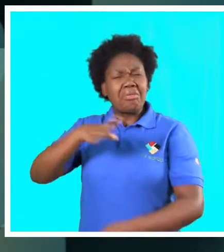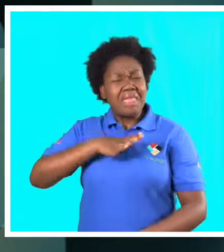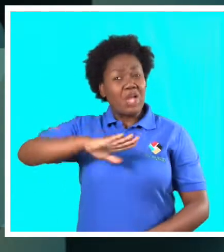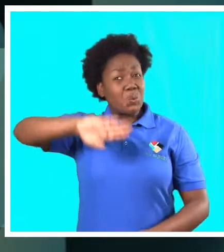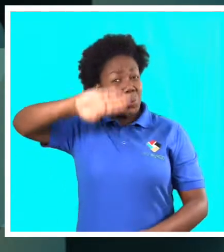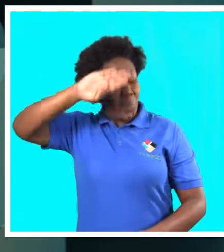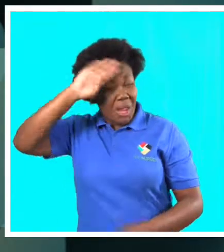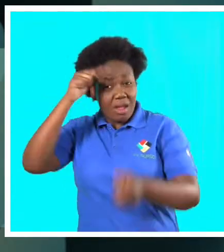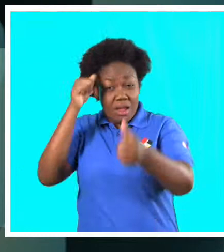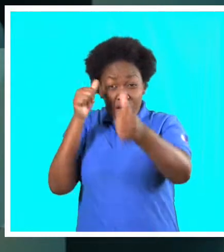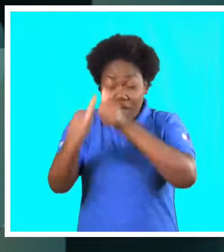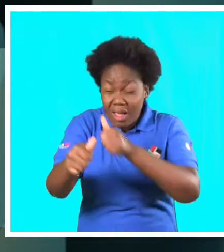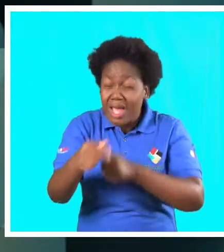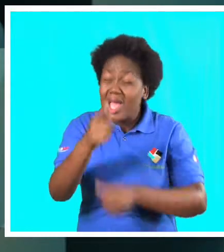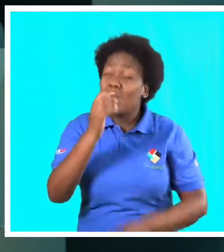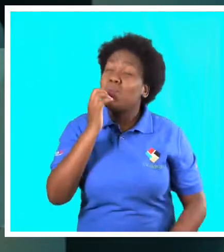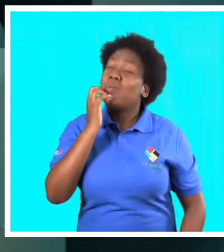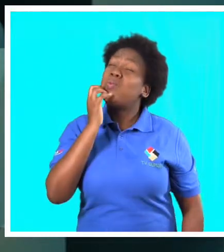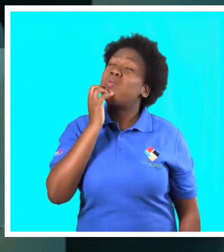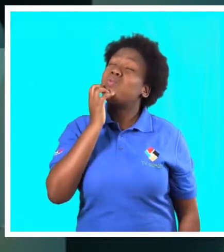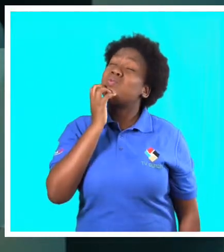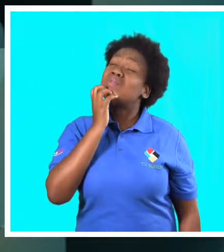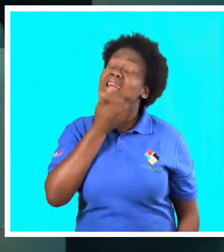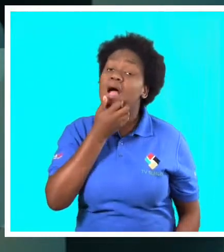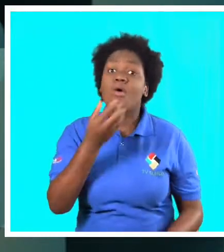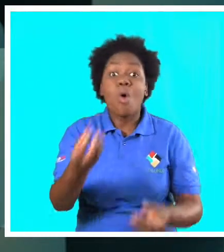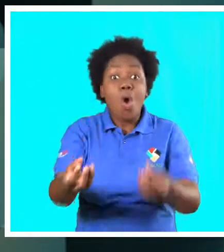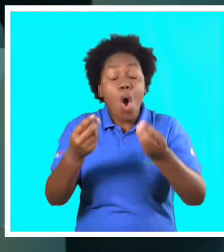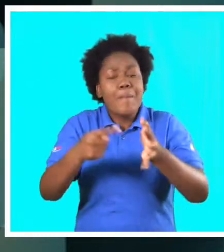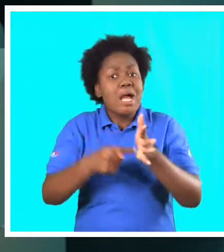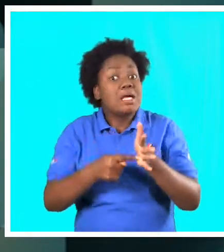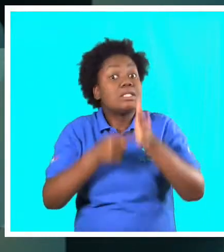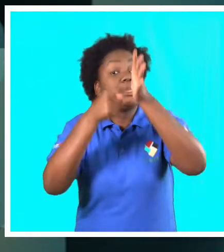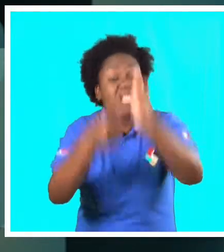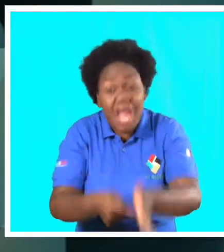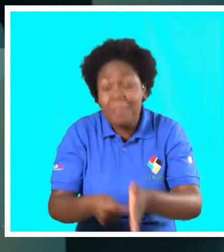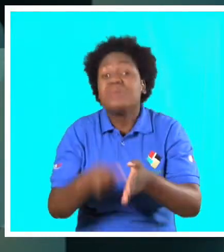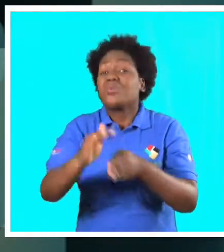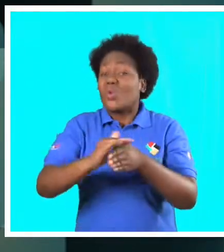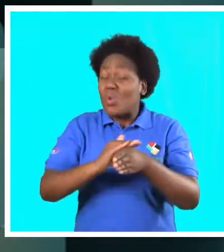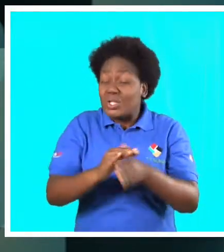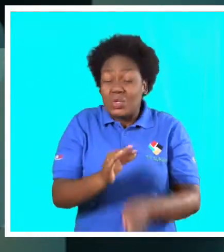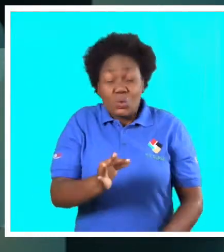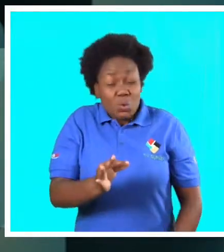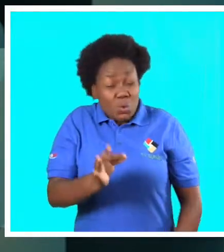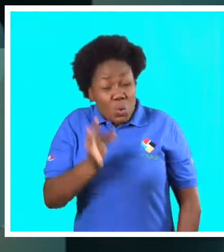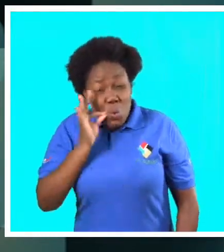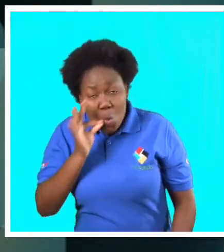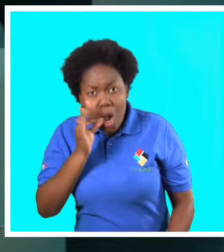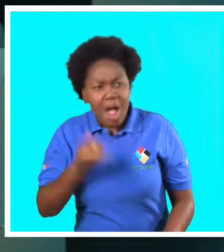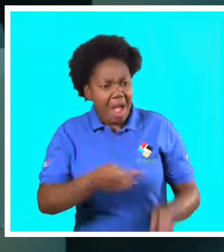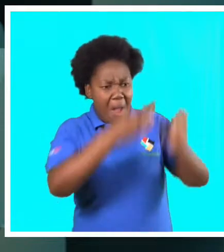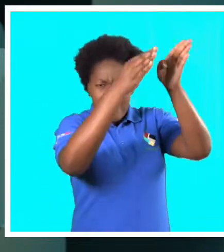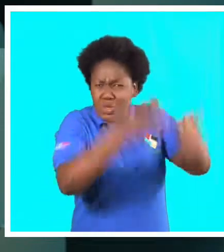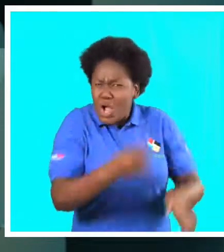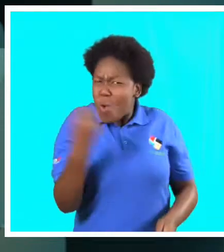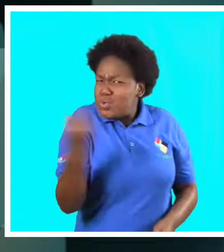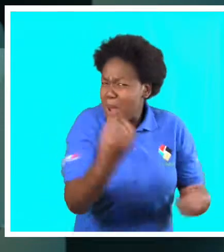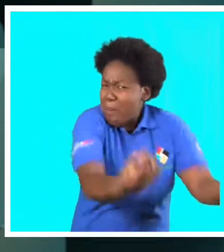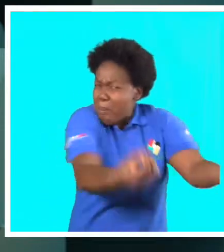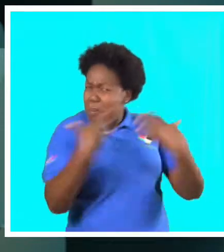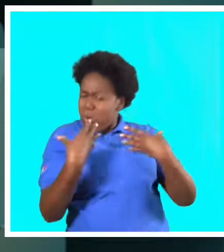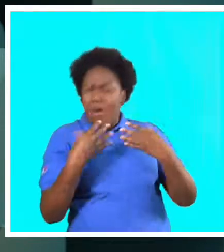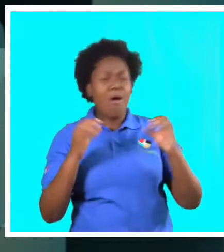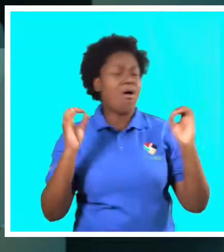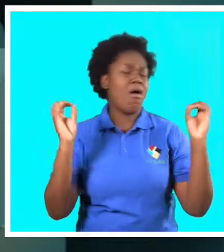Doenças mentais são perturbações que afetam o funcionamento geral do cérebro. Ela tem origem